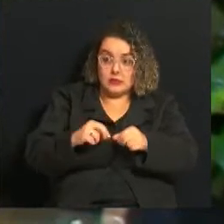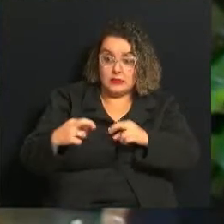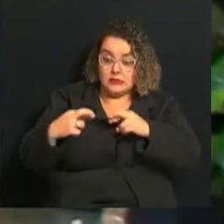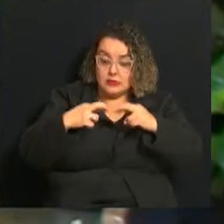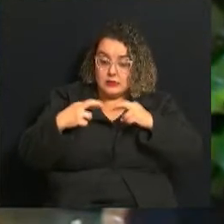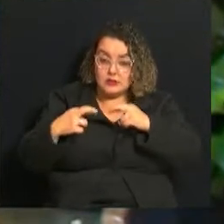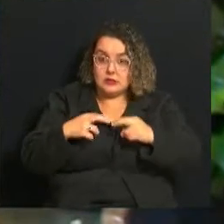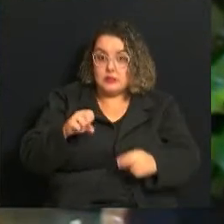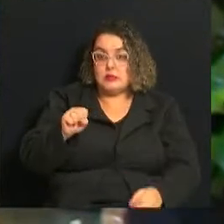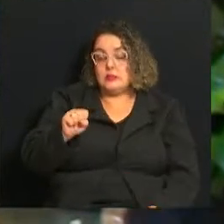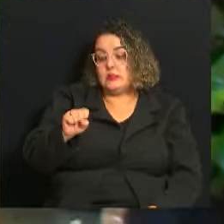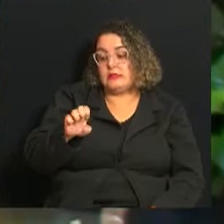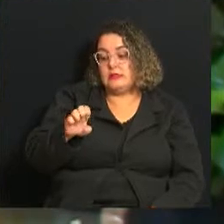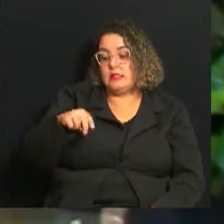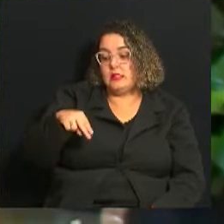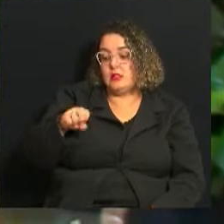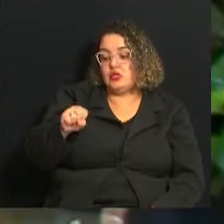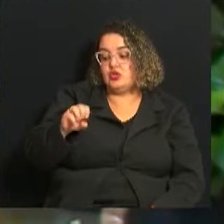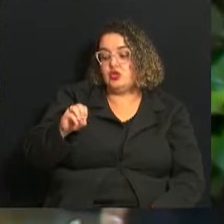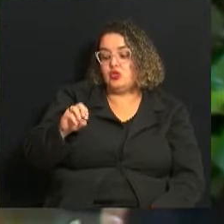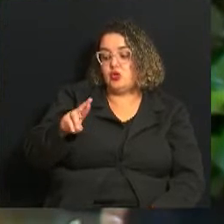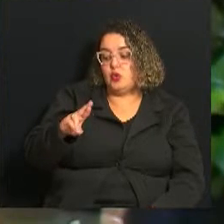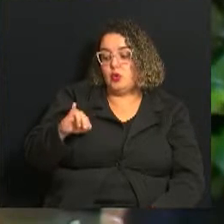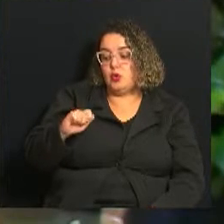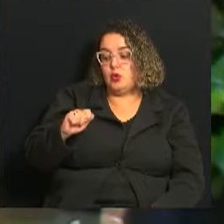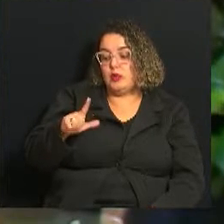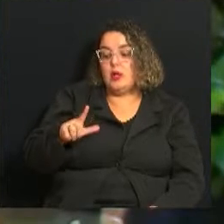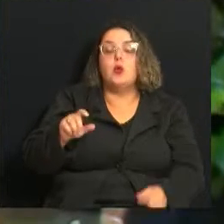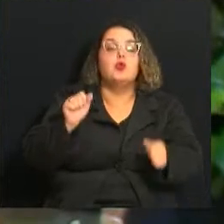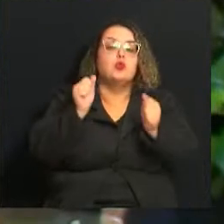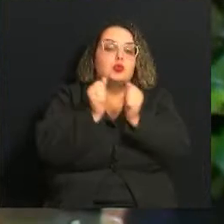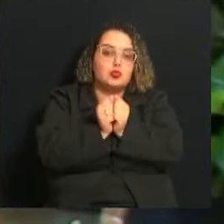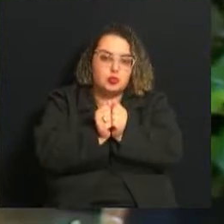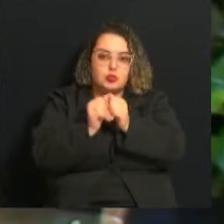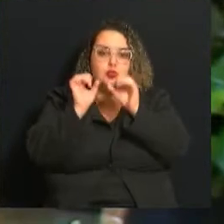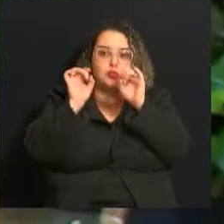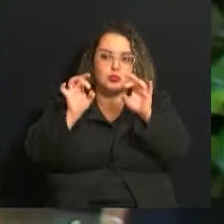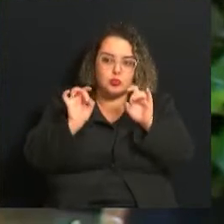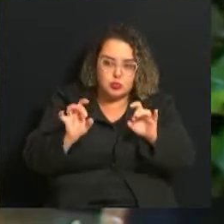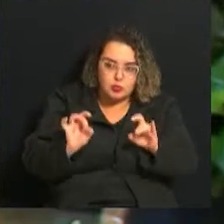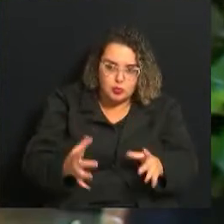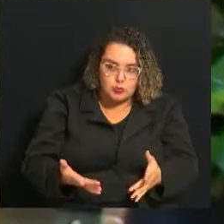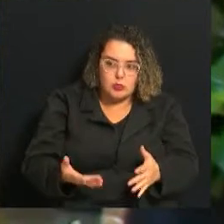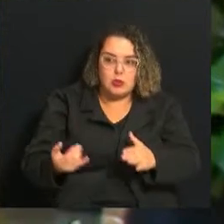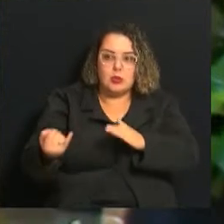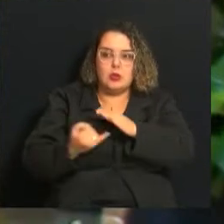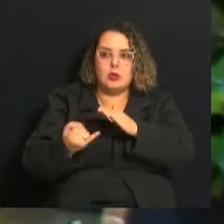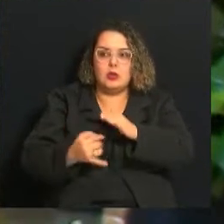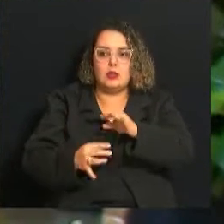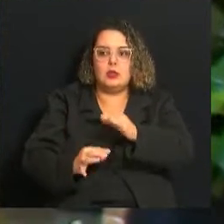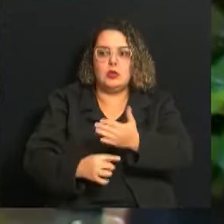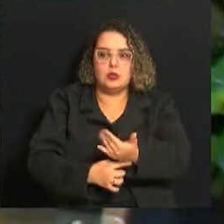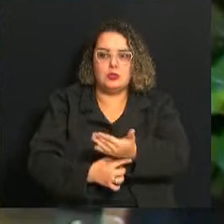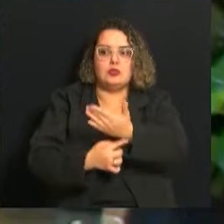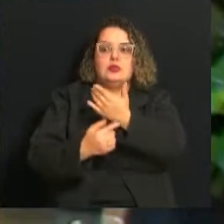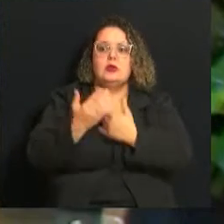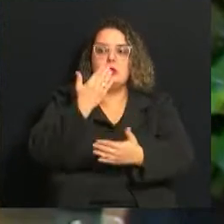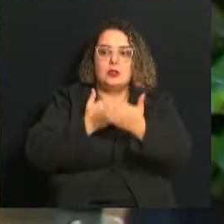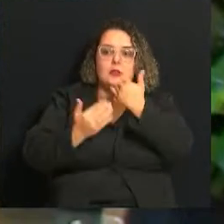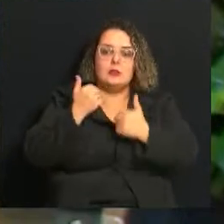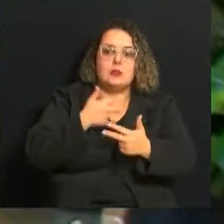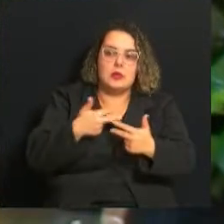sensorial, né? Junto com especialistas, com o Instituto de Tecnologia de Alimentos. Então, foi um